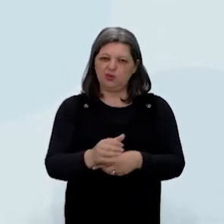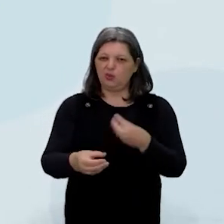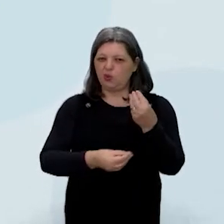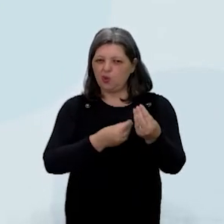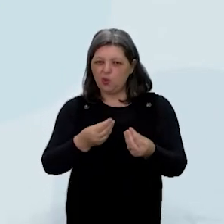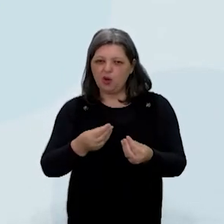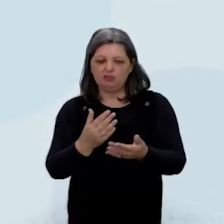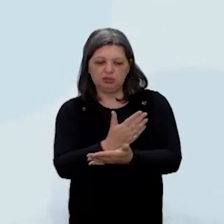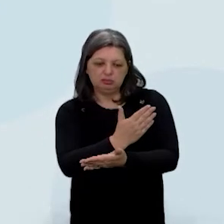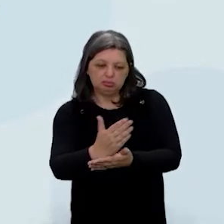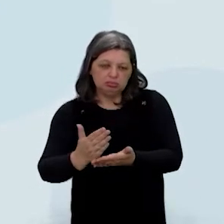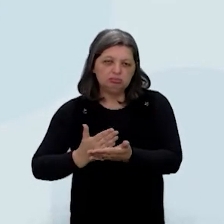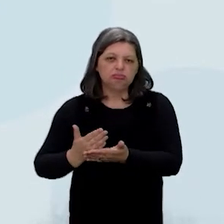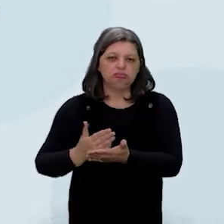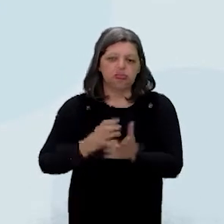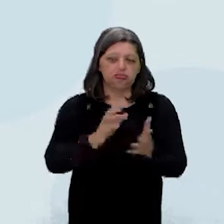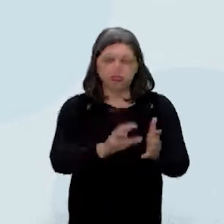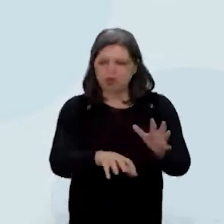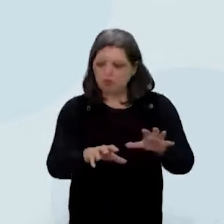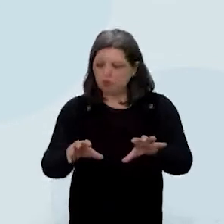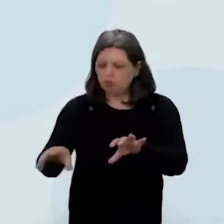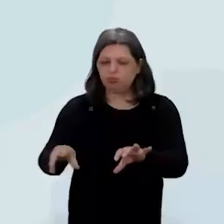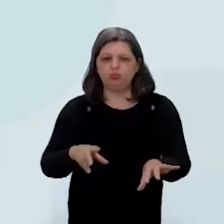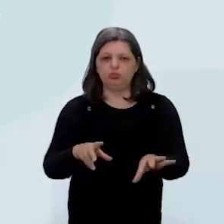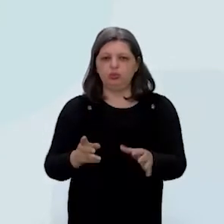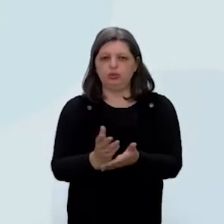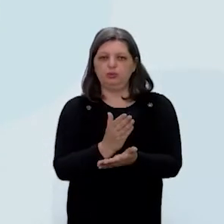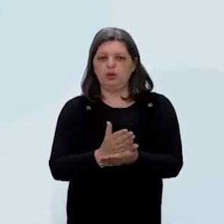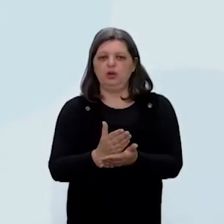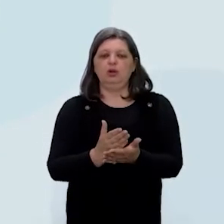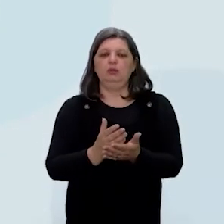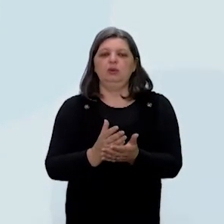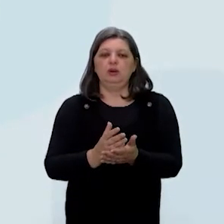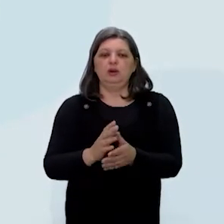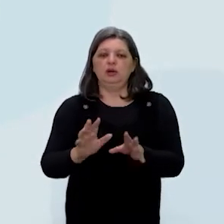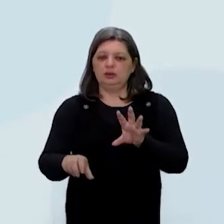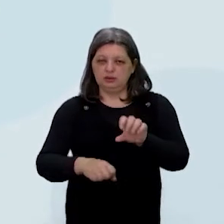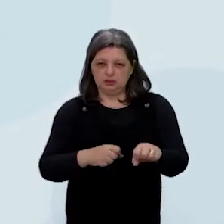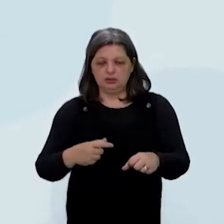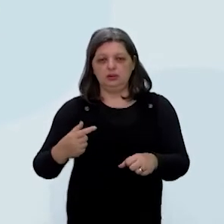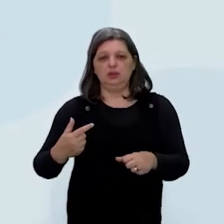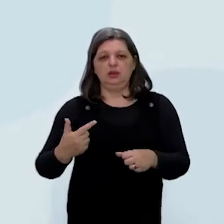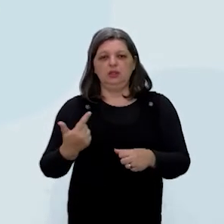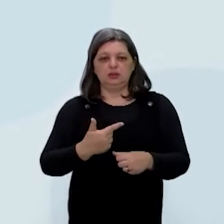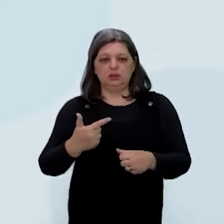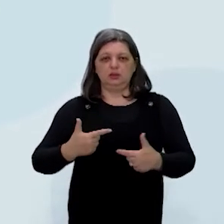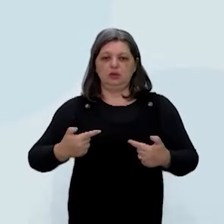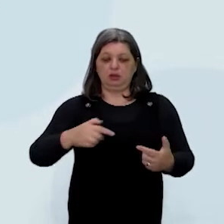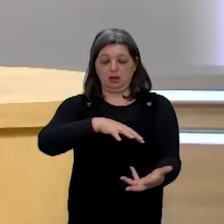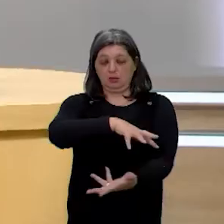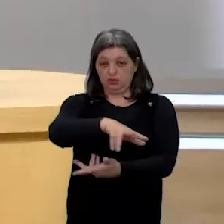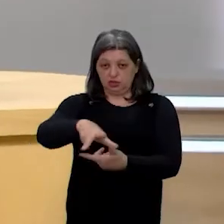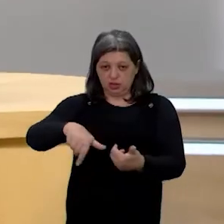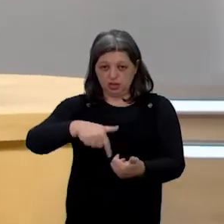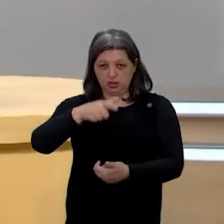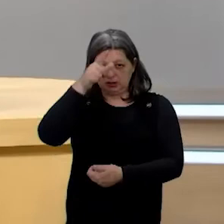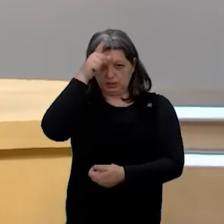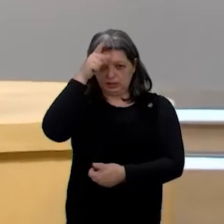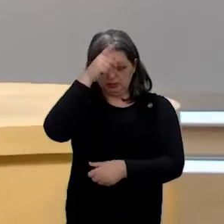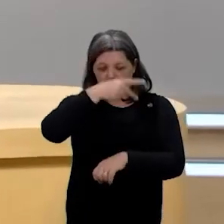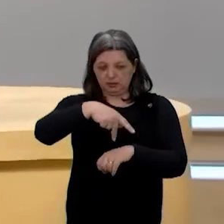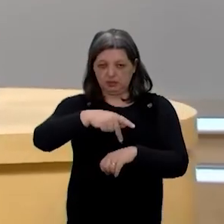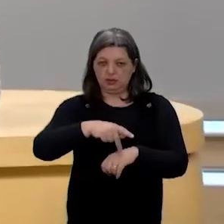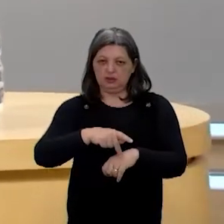eles dividiriam territórios ocupados pela Alemanha, né, durante a Segunda Guerra Mundial, assim como a própria